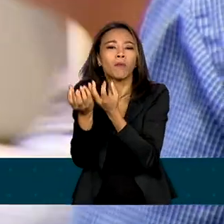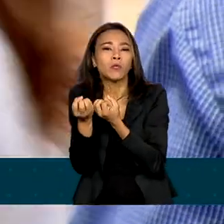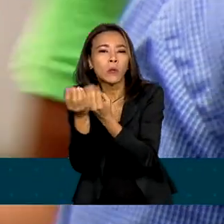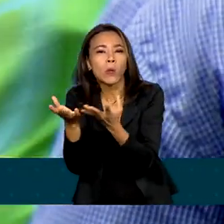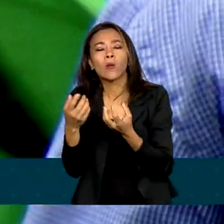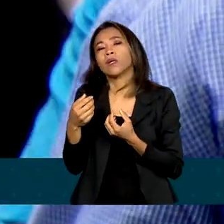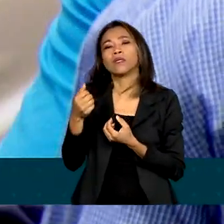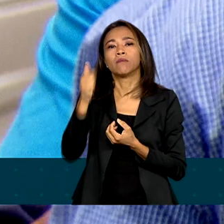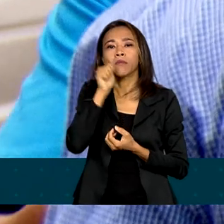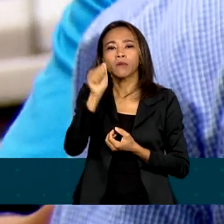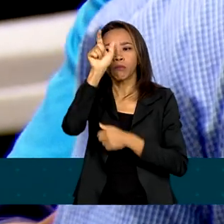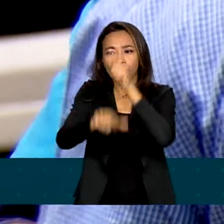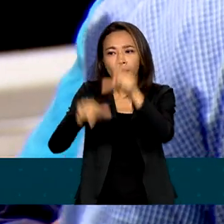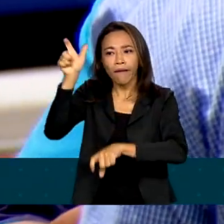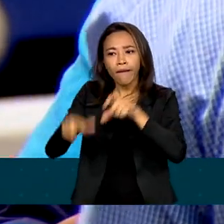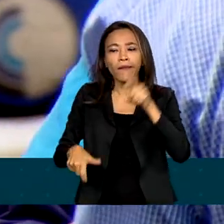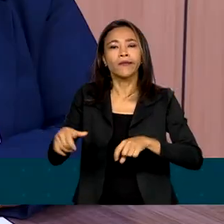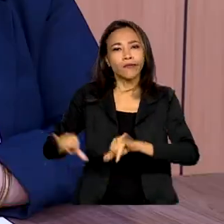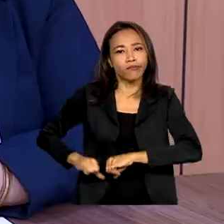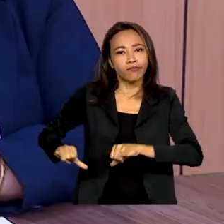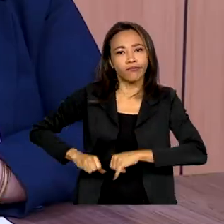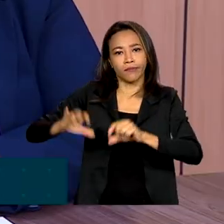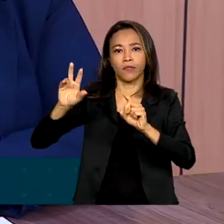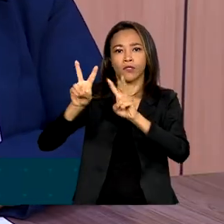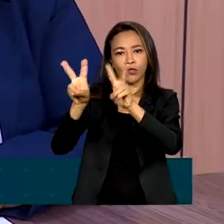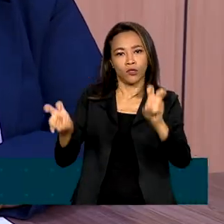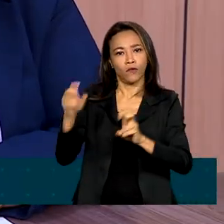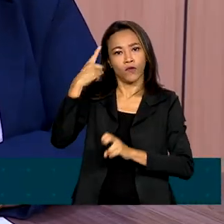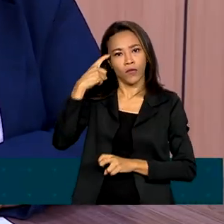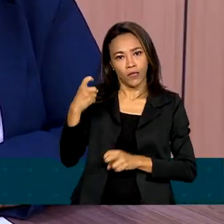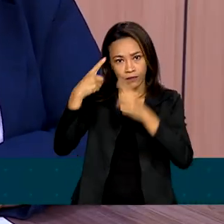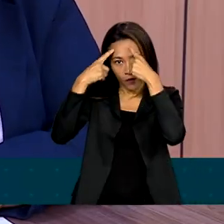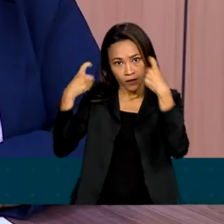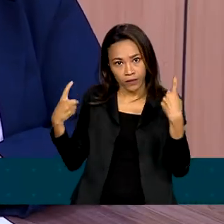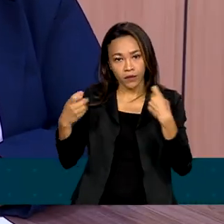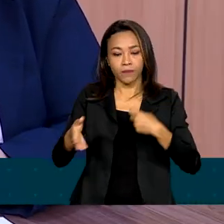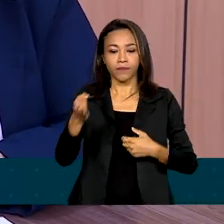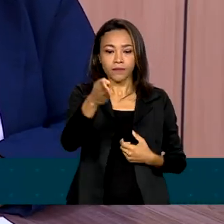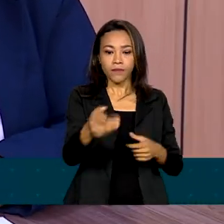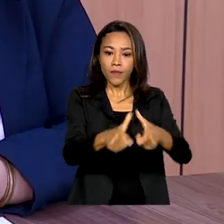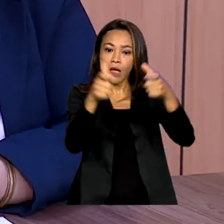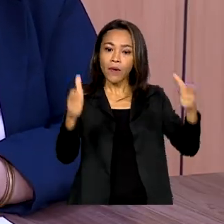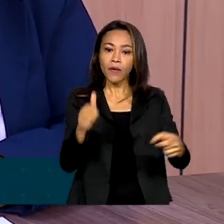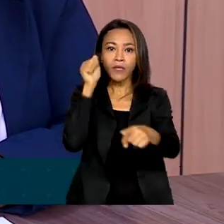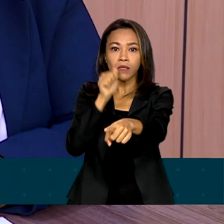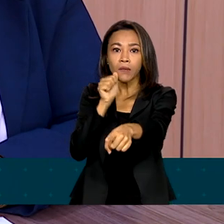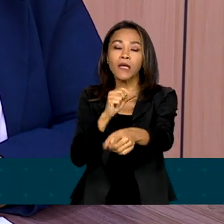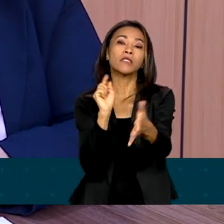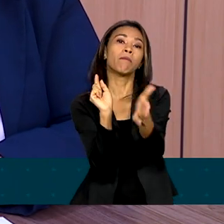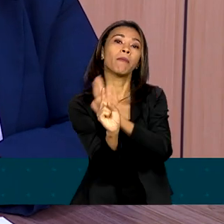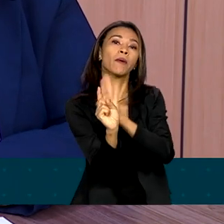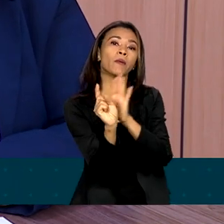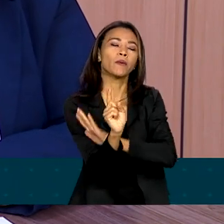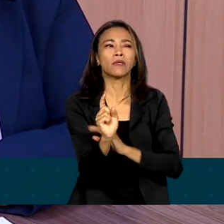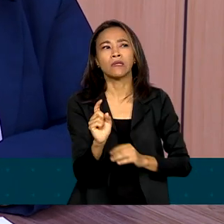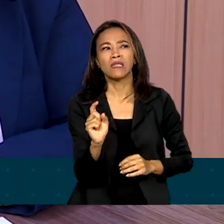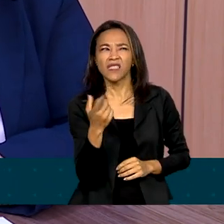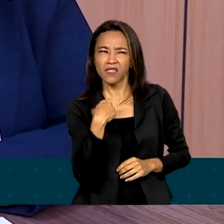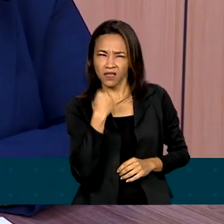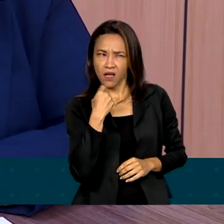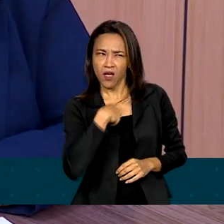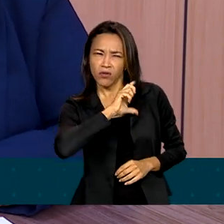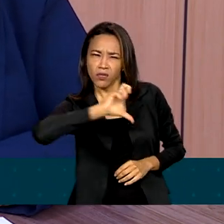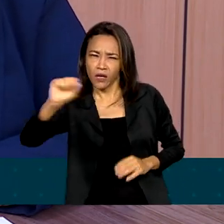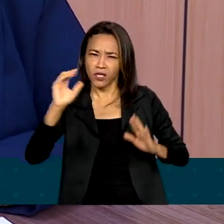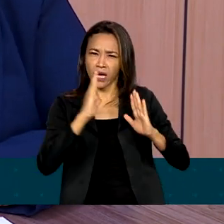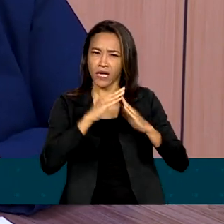para mulheres em situação de violência. A maioria das mulheres brasileiras ainda perguntam se elas saírem de casa, se ela